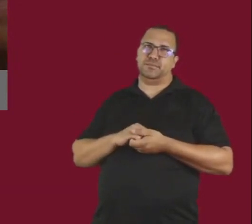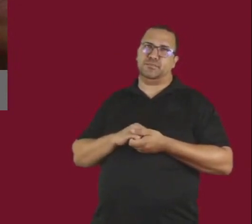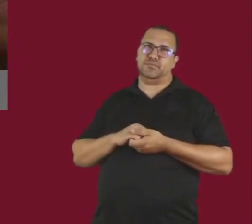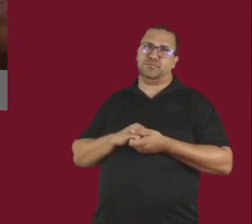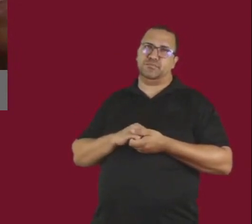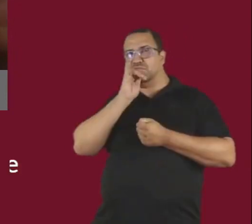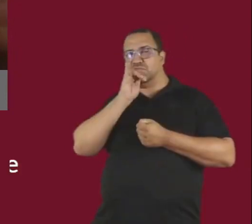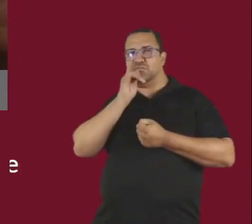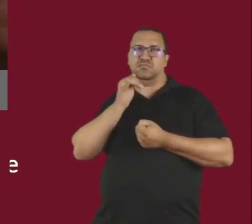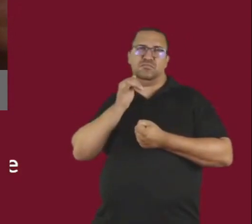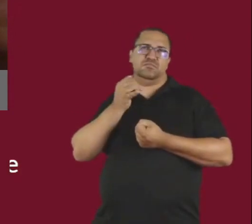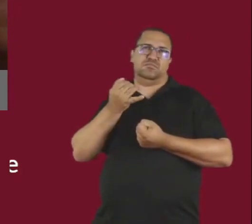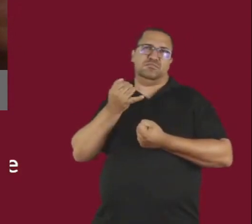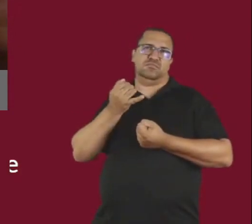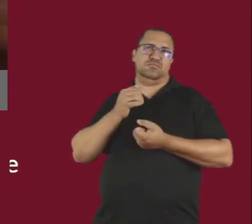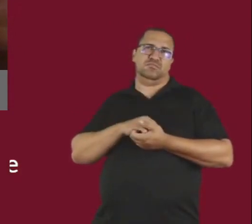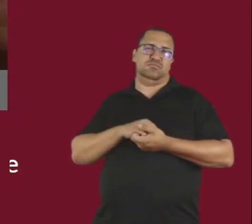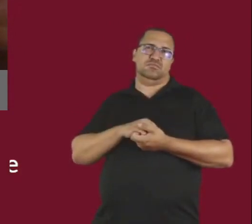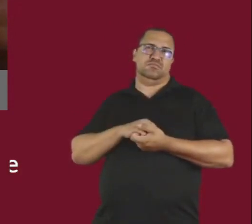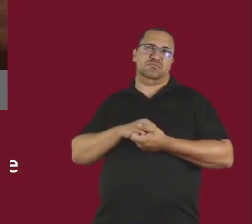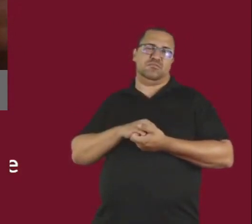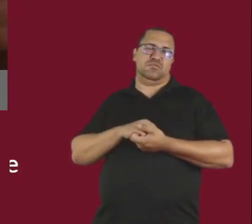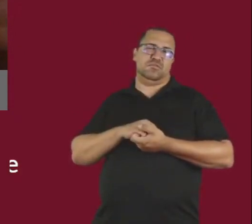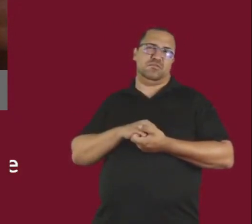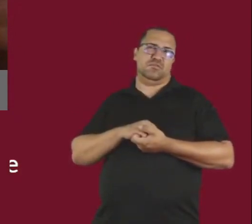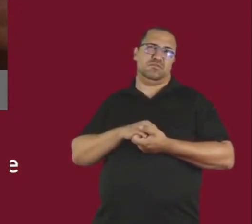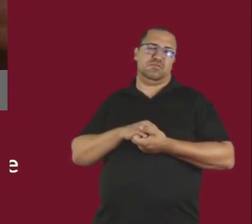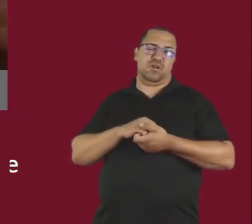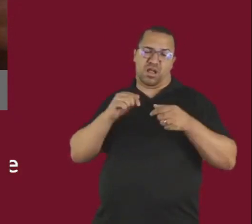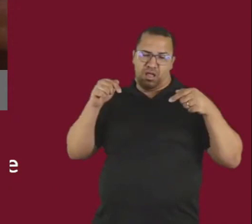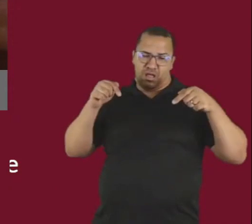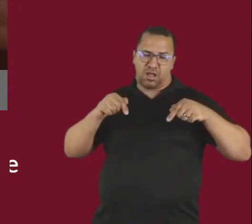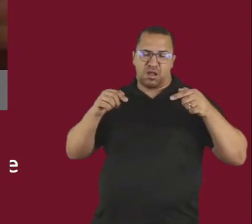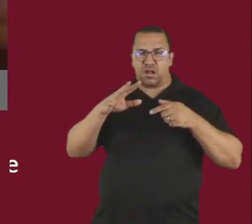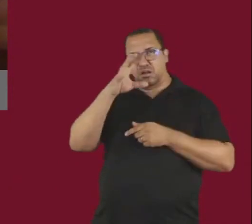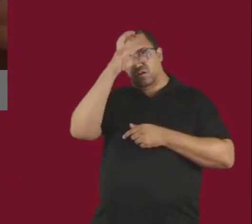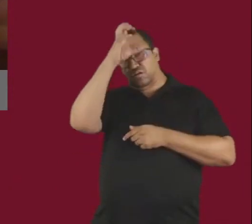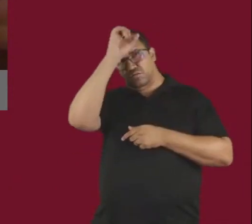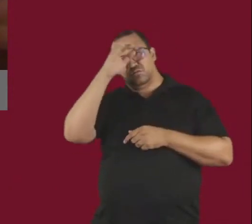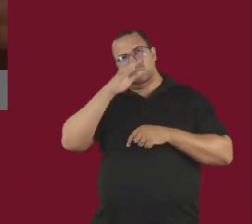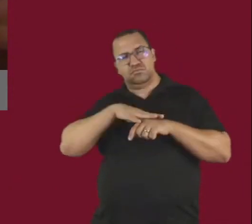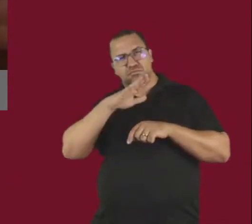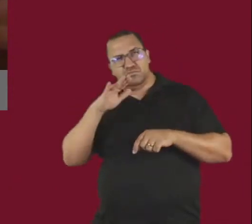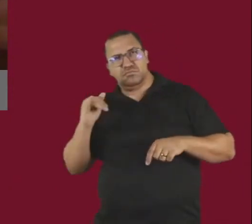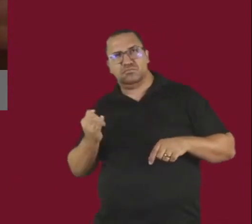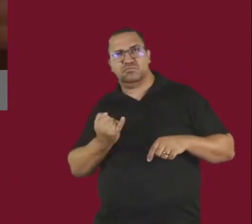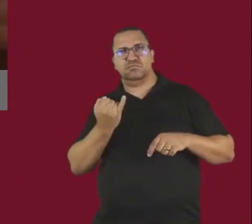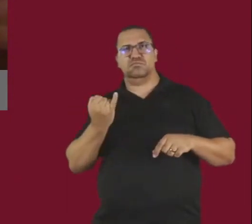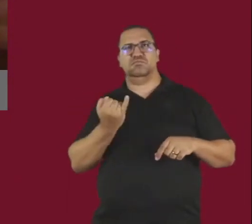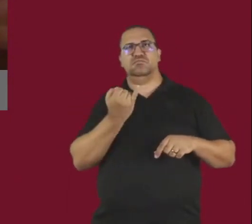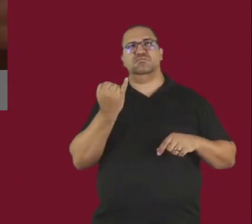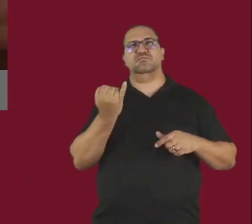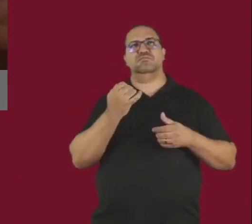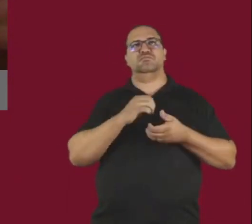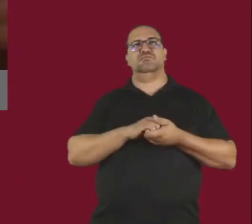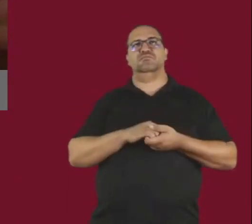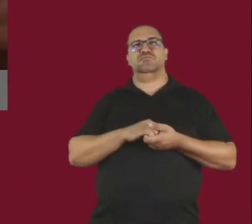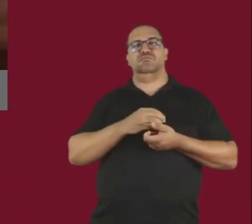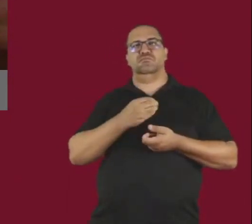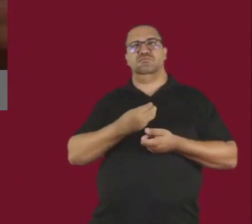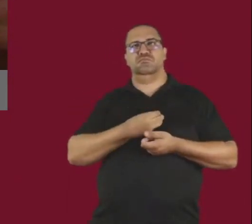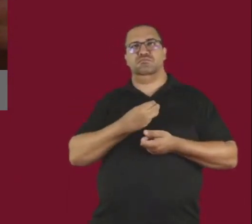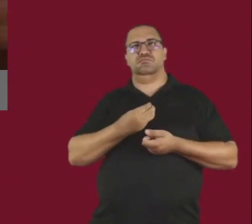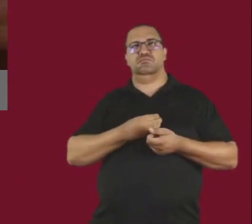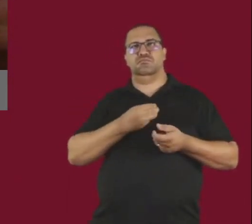colapso. O que eu aprendi aqui, que é uma das coisas mais importantes que eu aprendi vivendo com